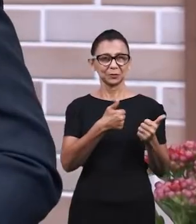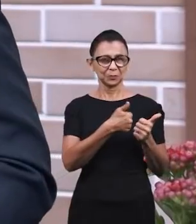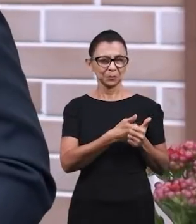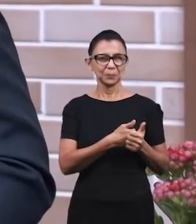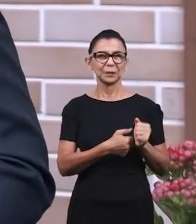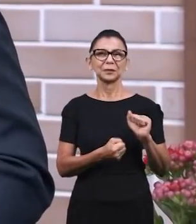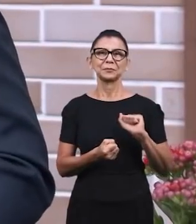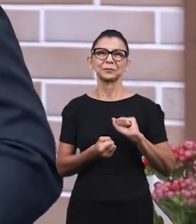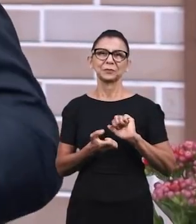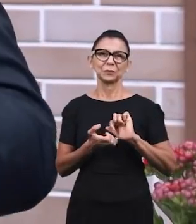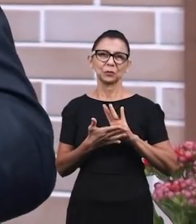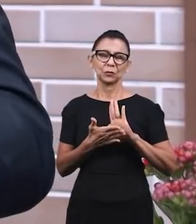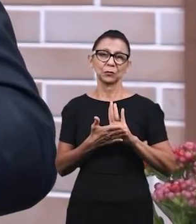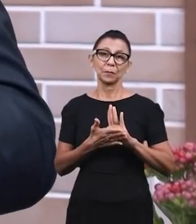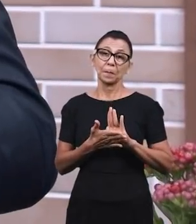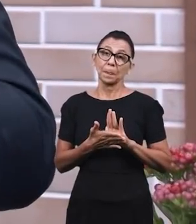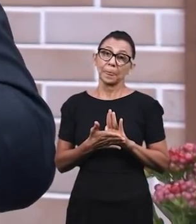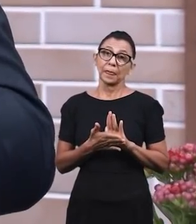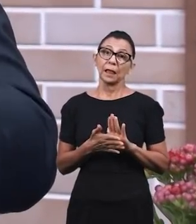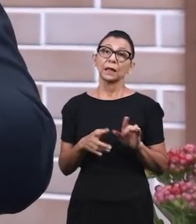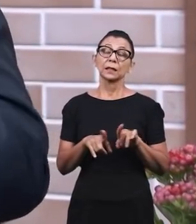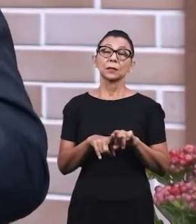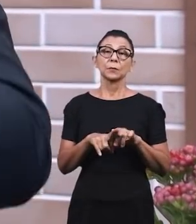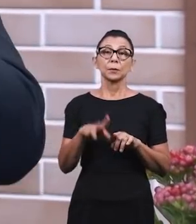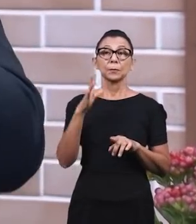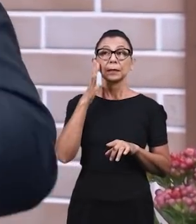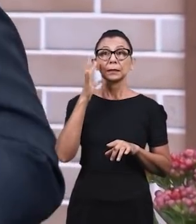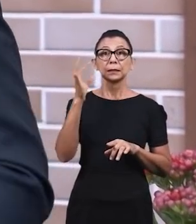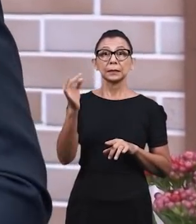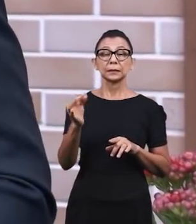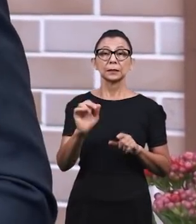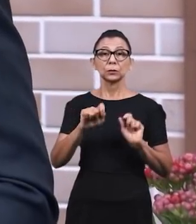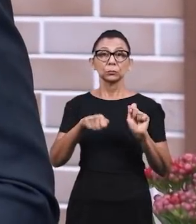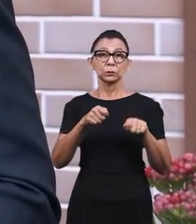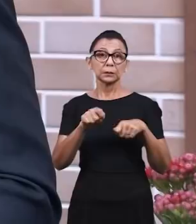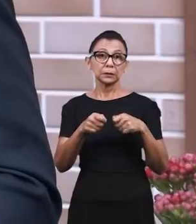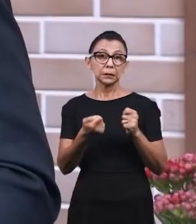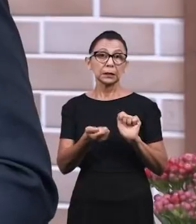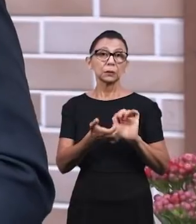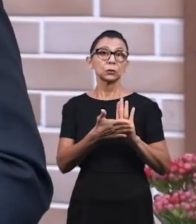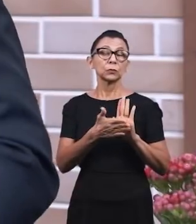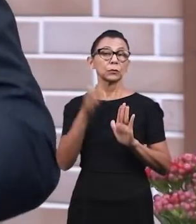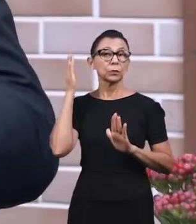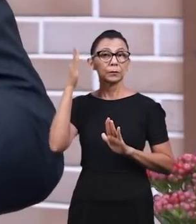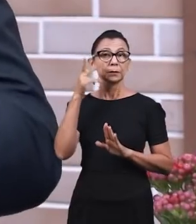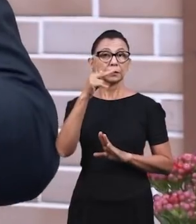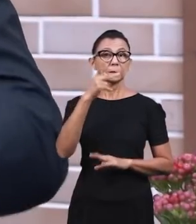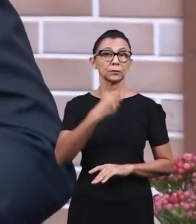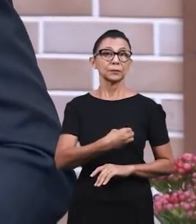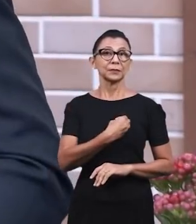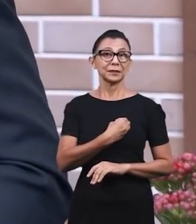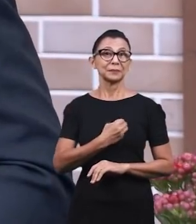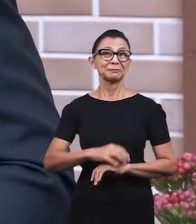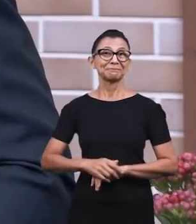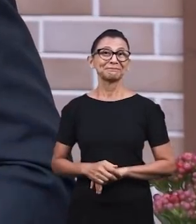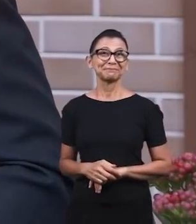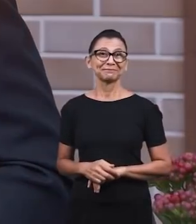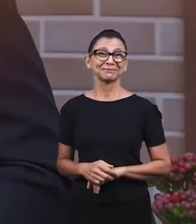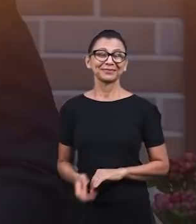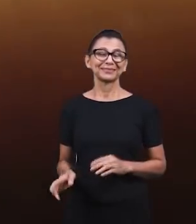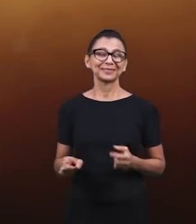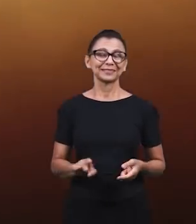poderá acompanhar então e cantar. Mas também esteja atento à letra desse louvor, porque ela traz uma mensagem para a sua vida. Vamos louvar ao